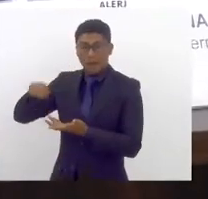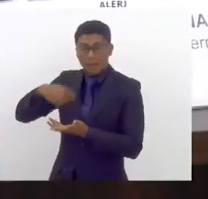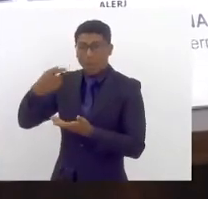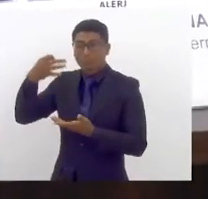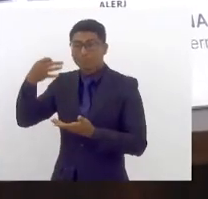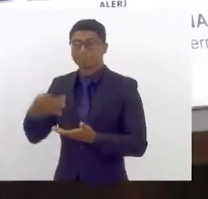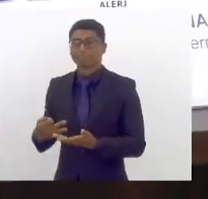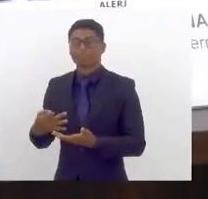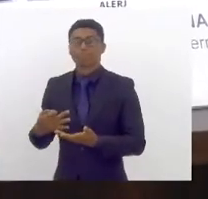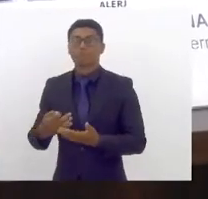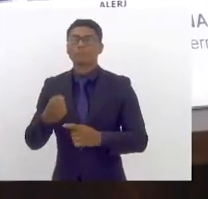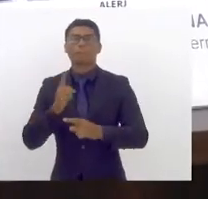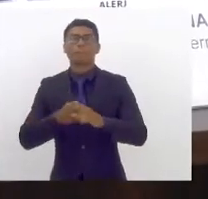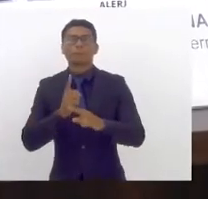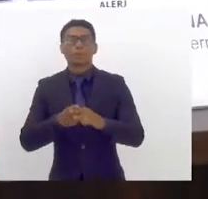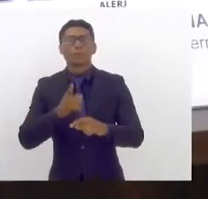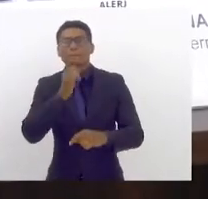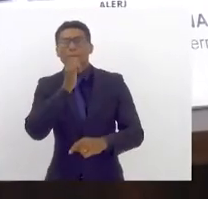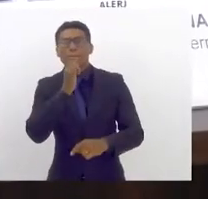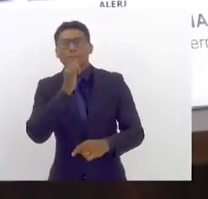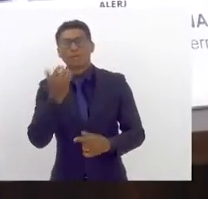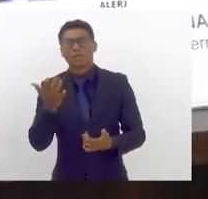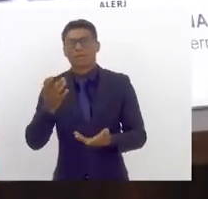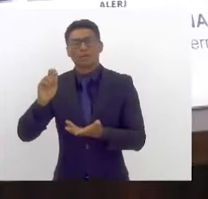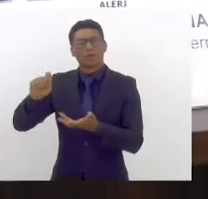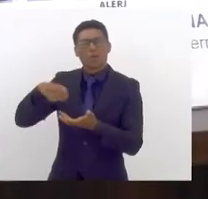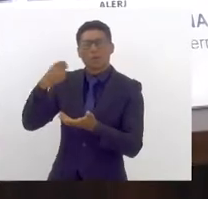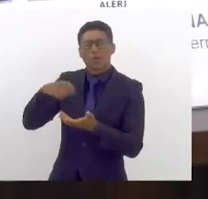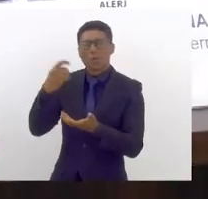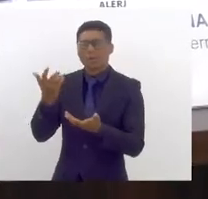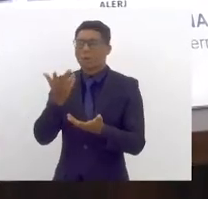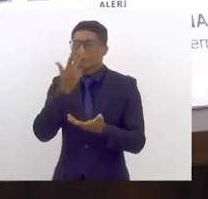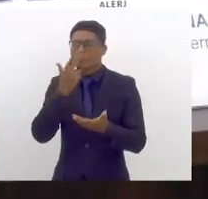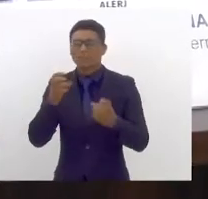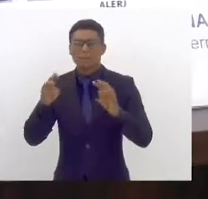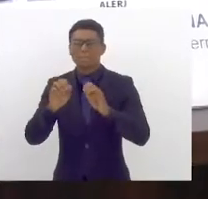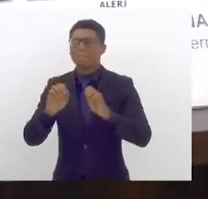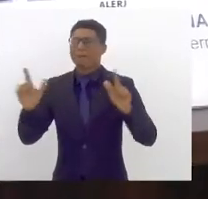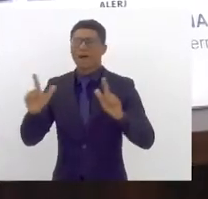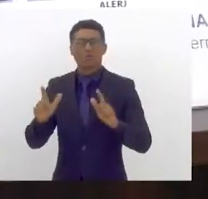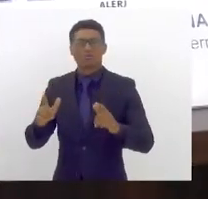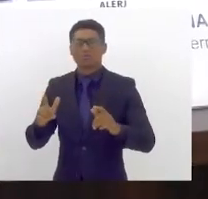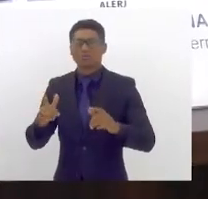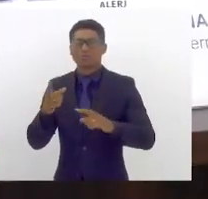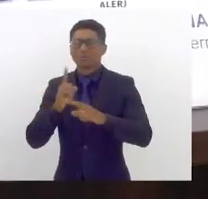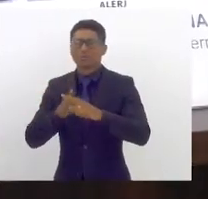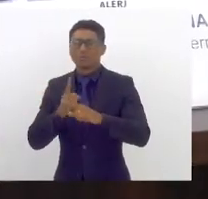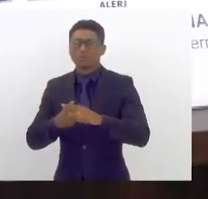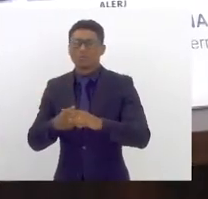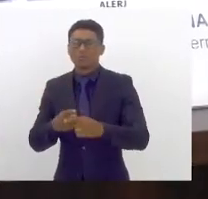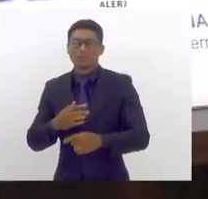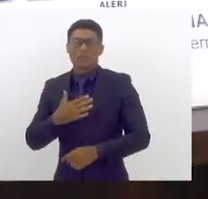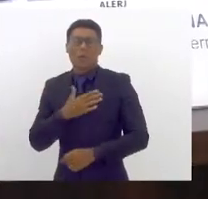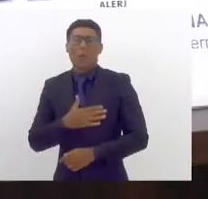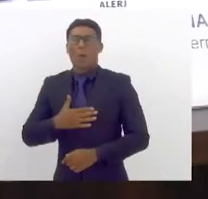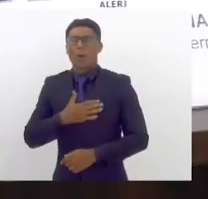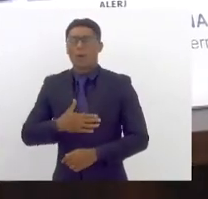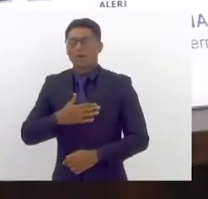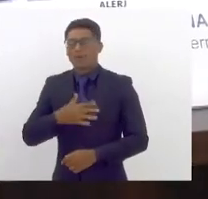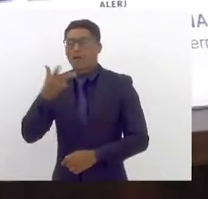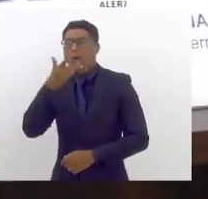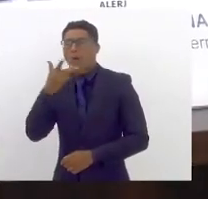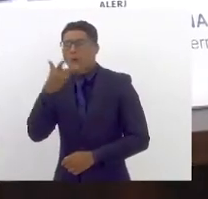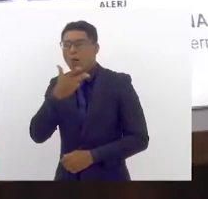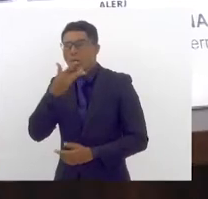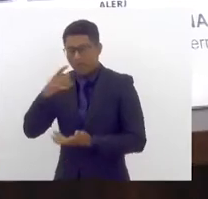que abandonar aquela coisa toda que você a gente se alimenta mal às vezes pela correria da vida às vezes porque a gente gosta mesmo porque coisa ruim é gostoso a gente